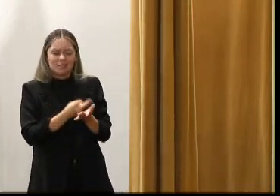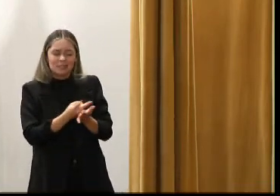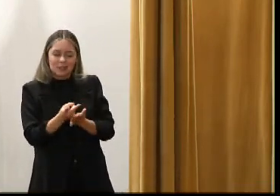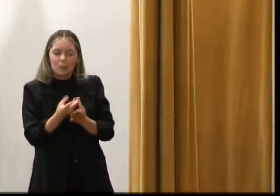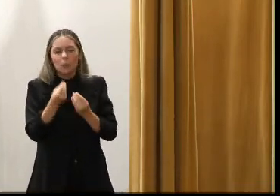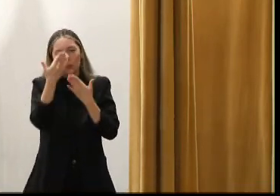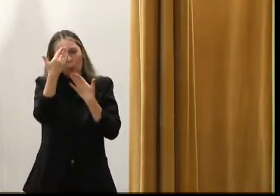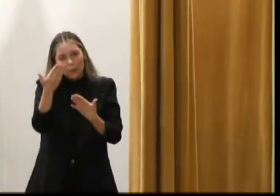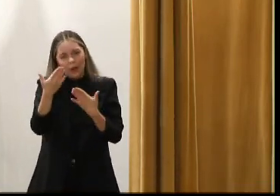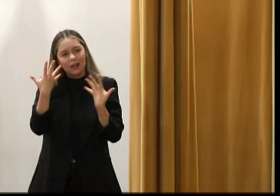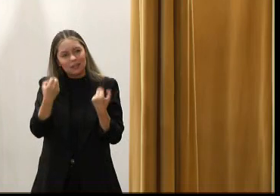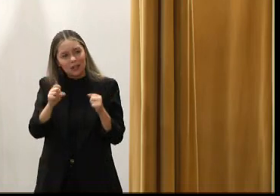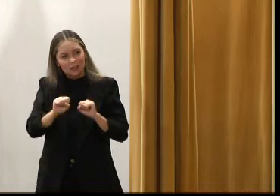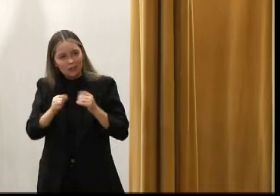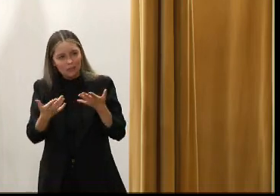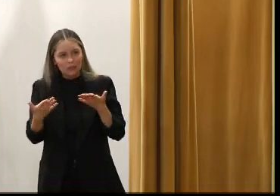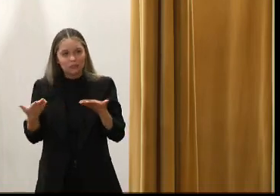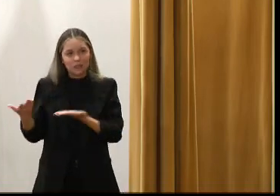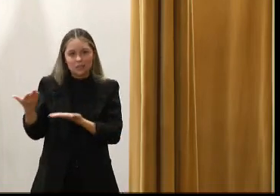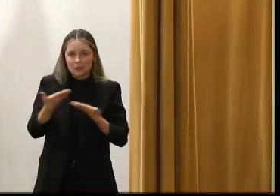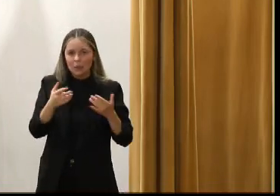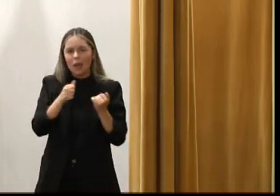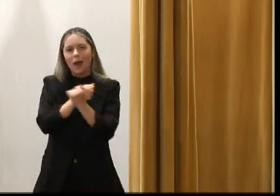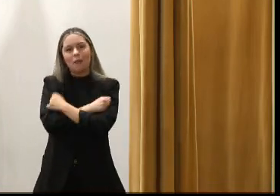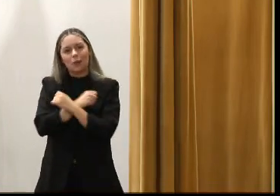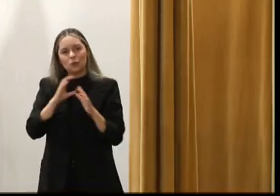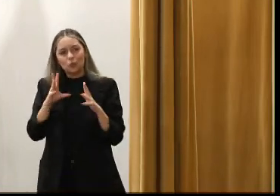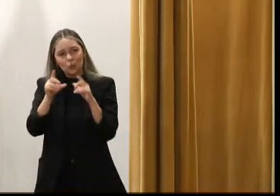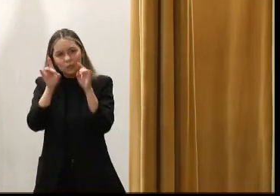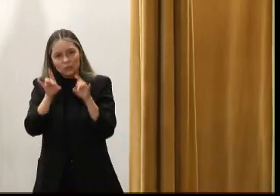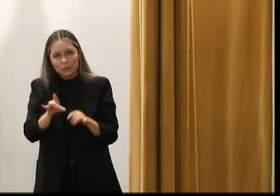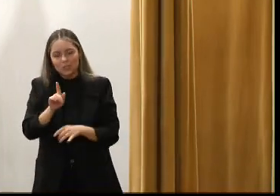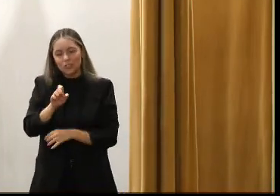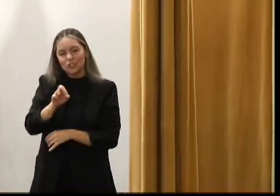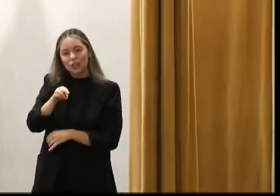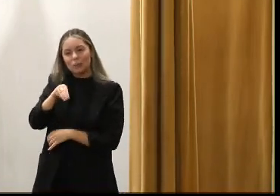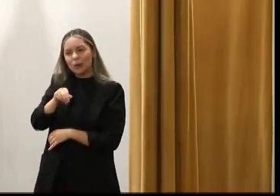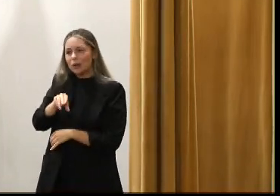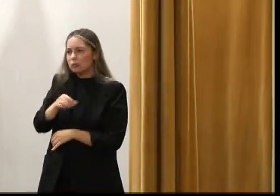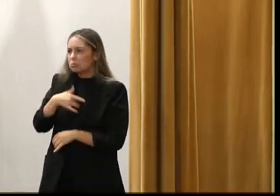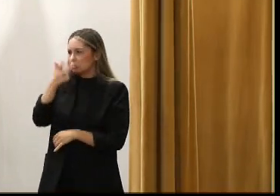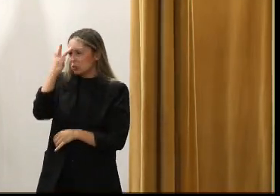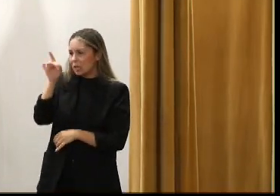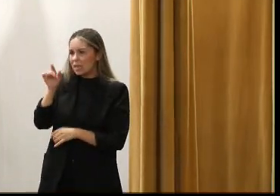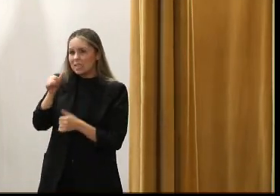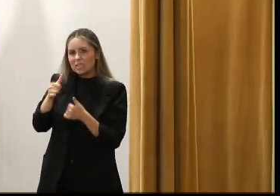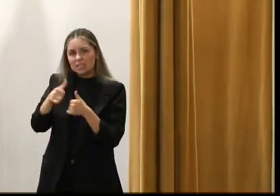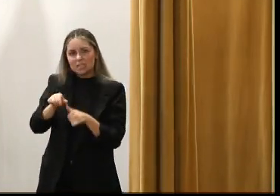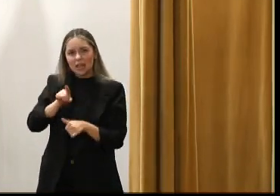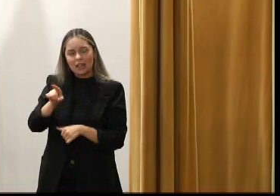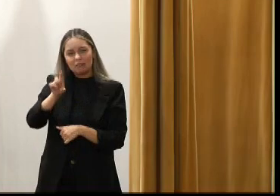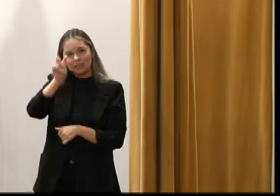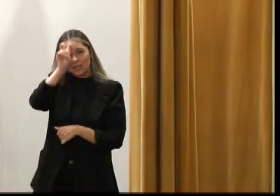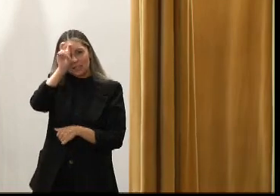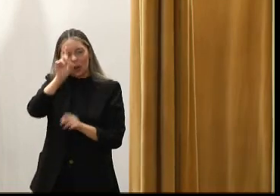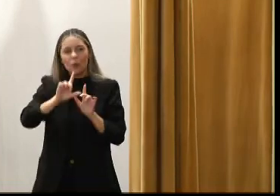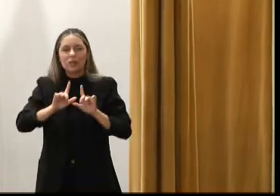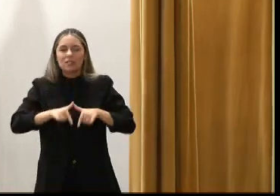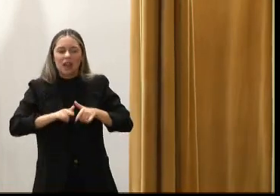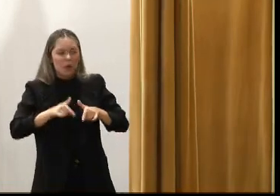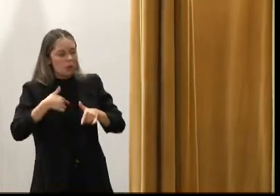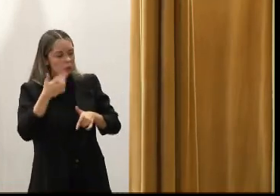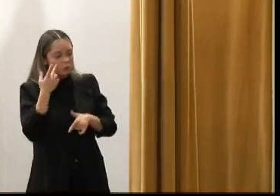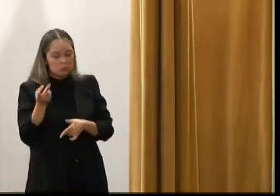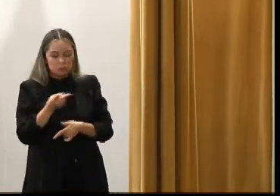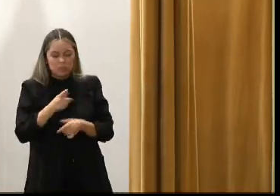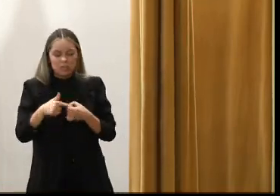nos acolherem, e abraço a todos, especialmente o Germano, se não sei se ele está em Israel ou em Egito, porque ele está, uma hora ele está lá, outra ele está cá,